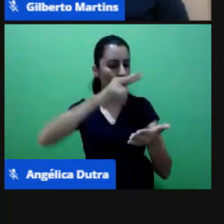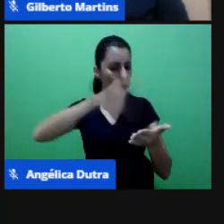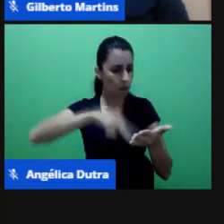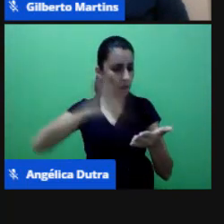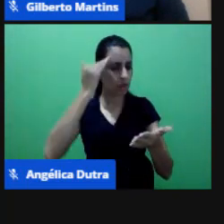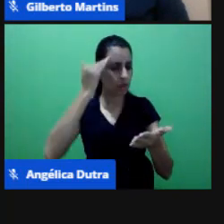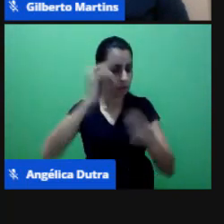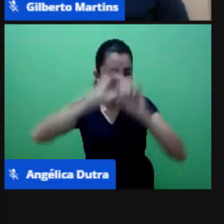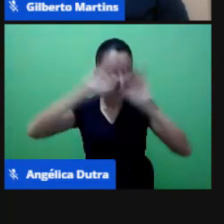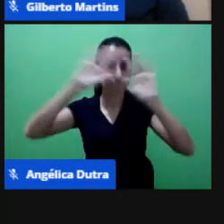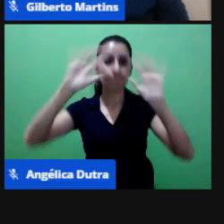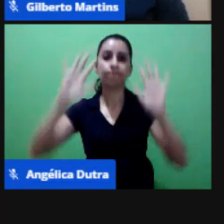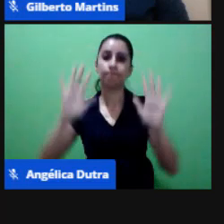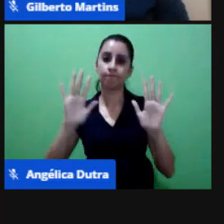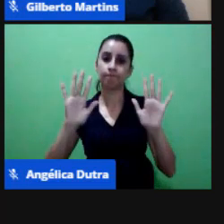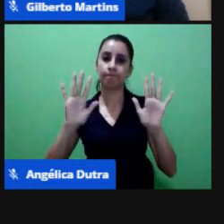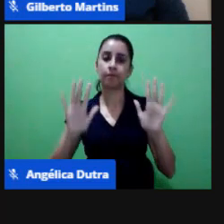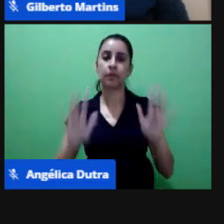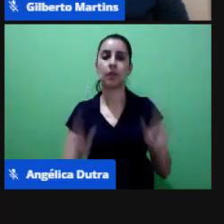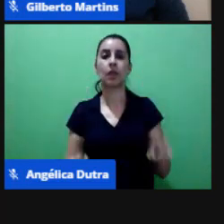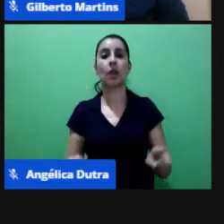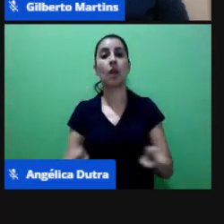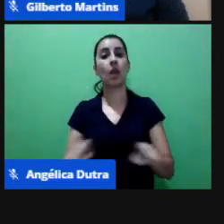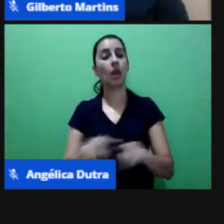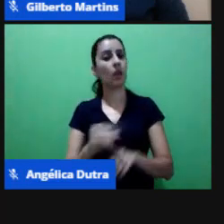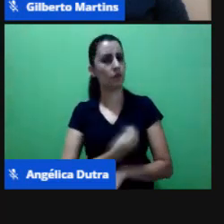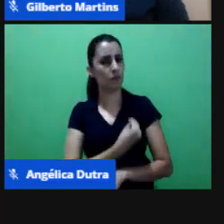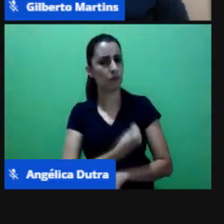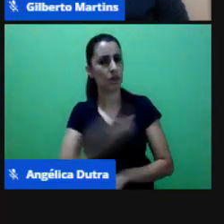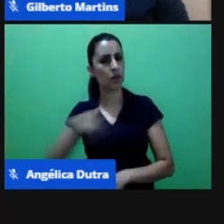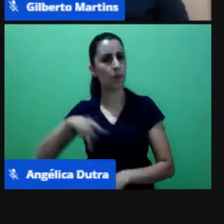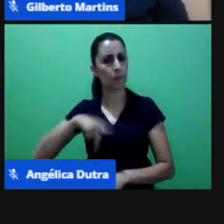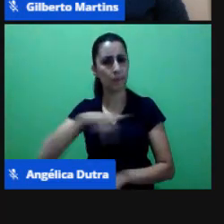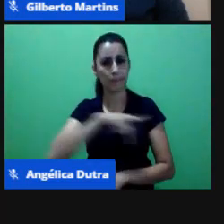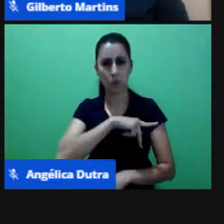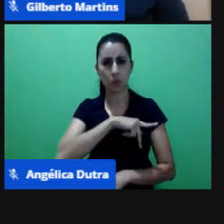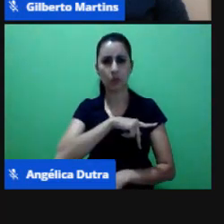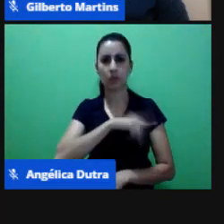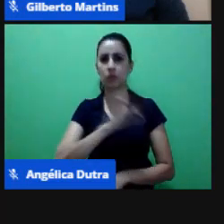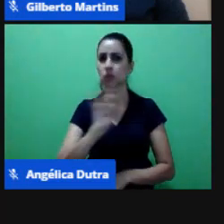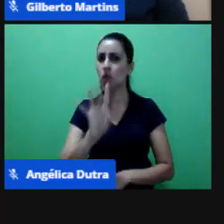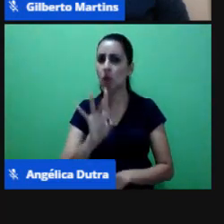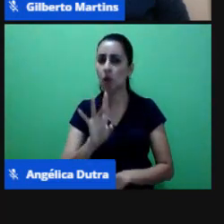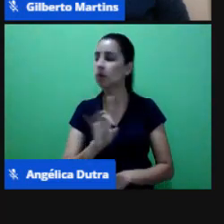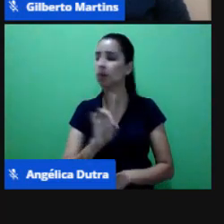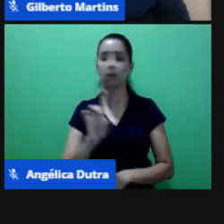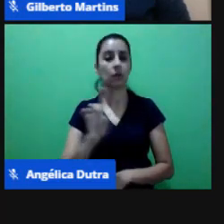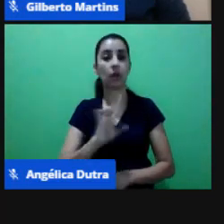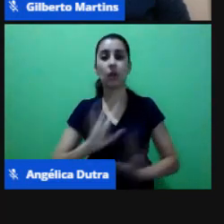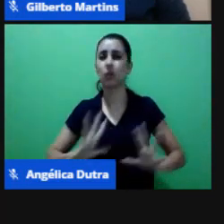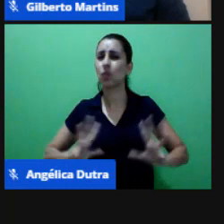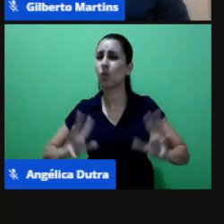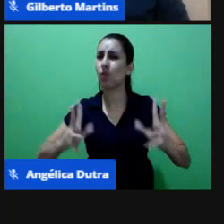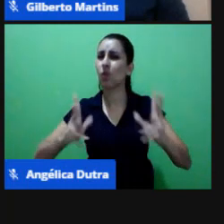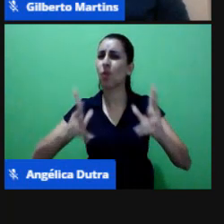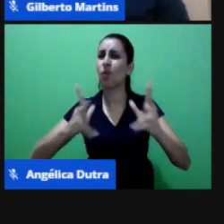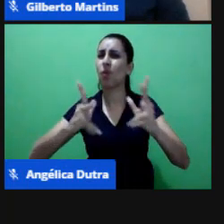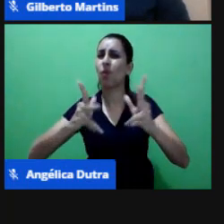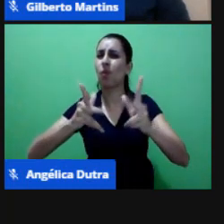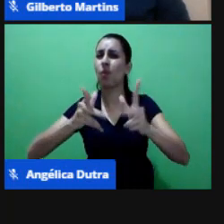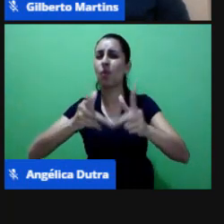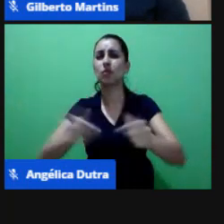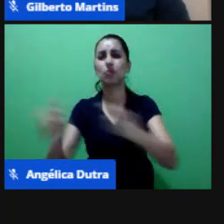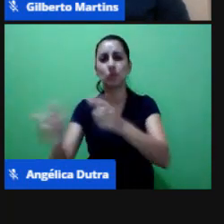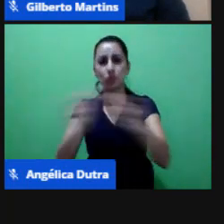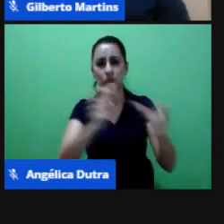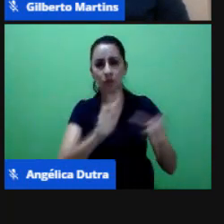campo de atuação da vida pública, mas não é só no campo de atuação da vida pública, são em todos os campos de atuação